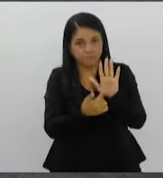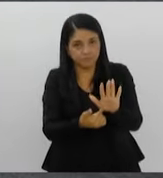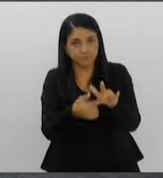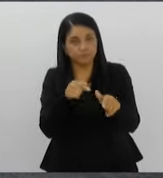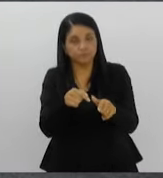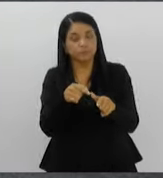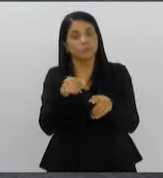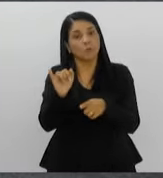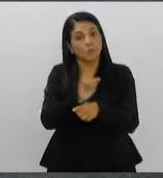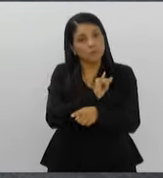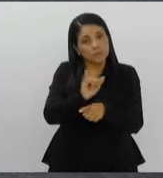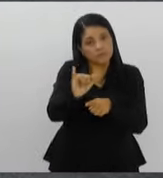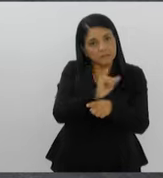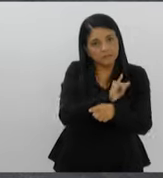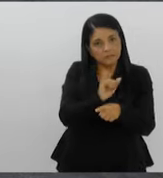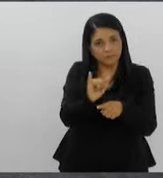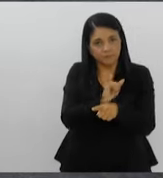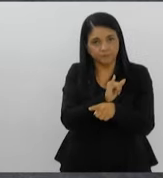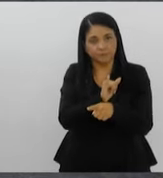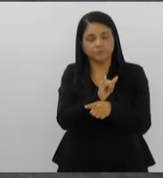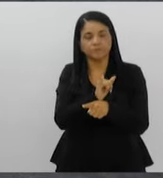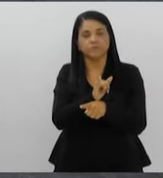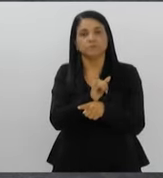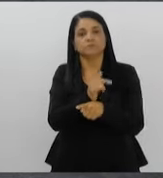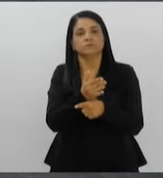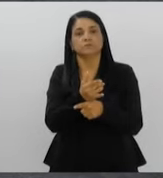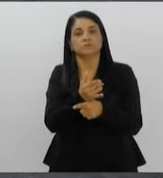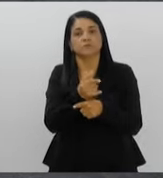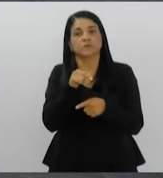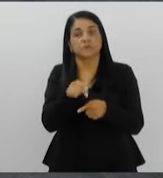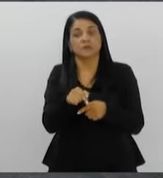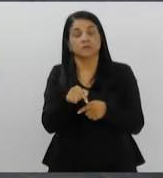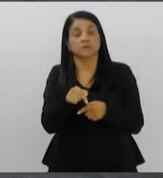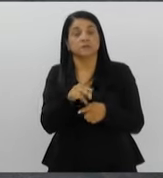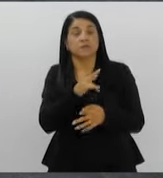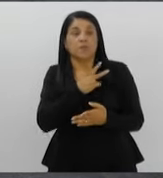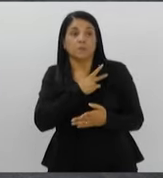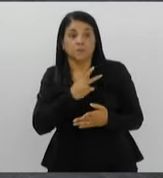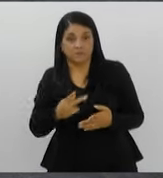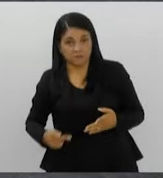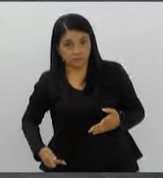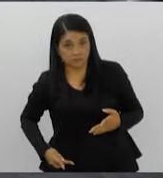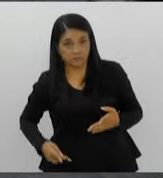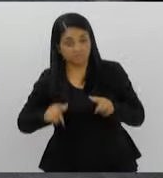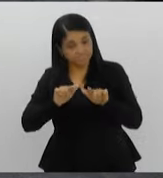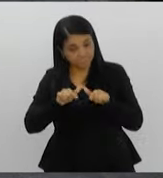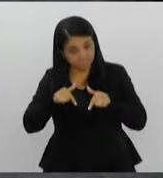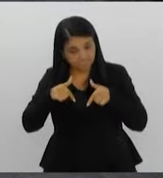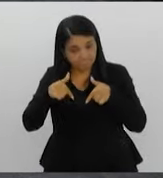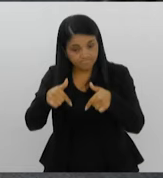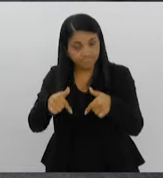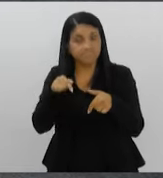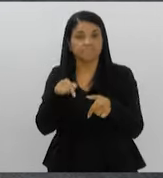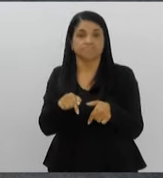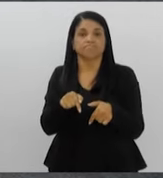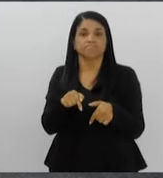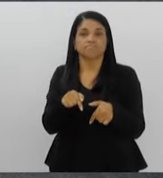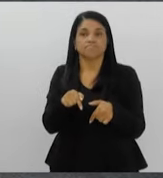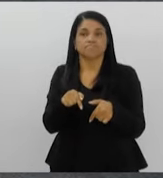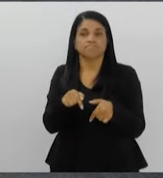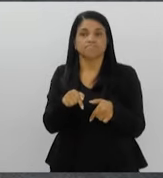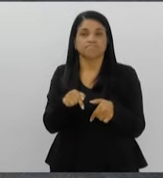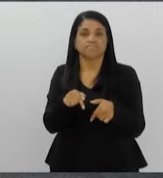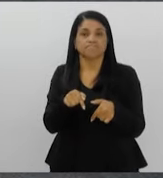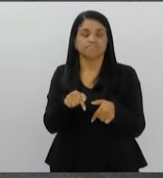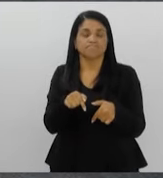das alternativas. Em que pese, presidente, essa iniciativa ser uma iniciativa que